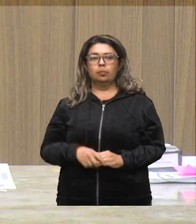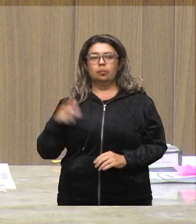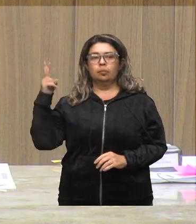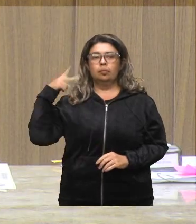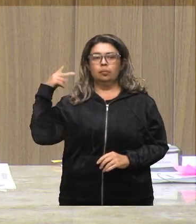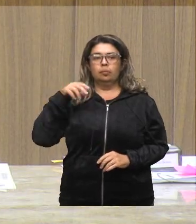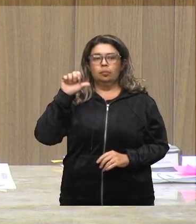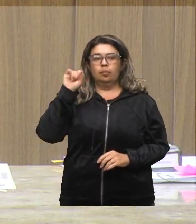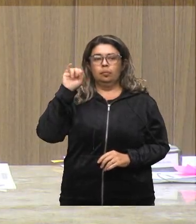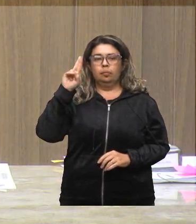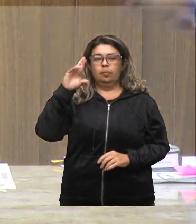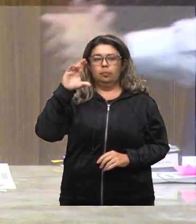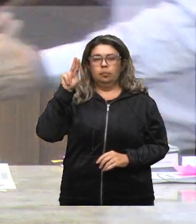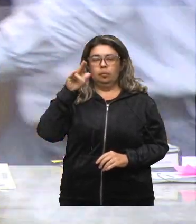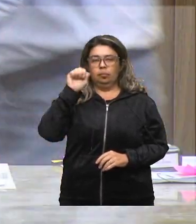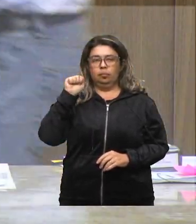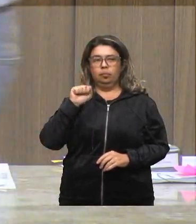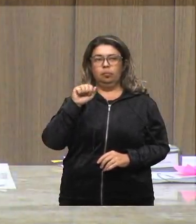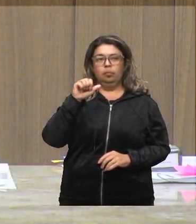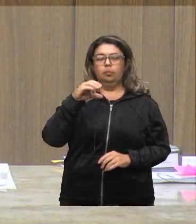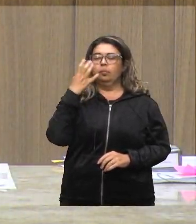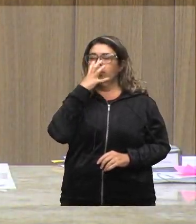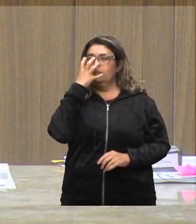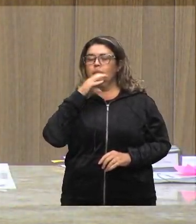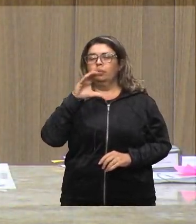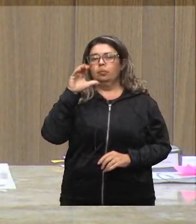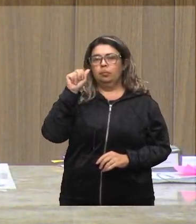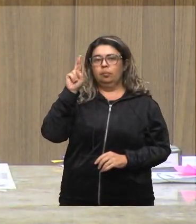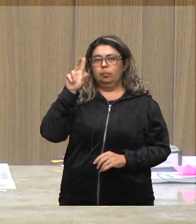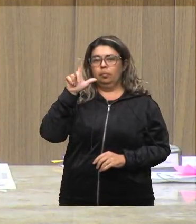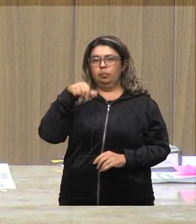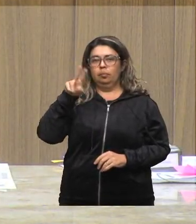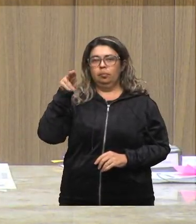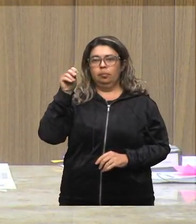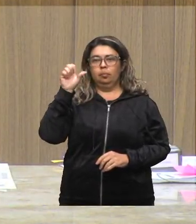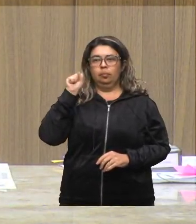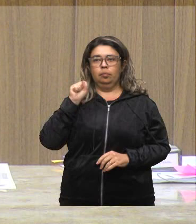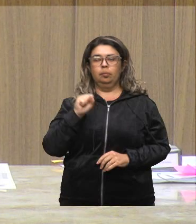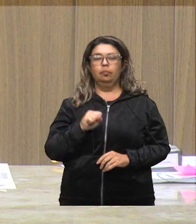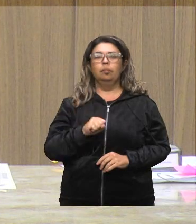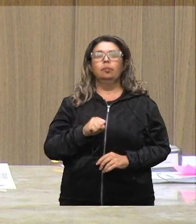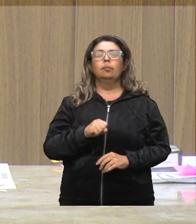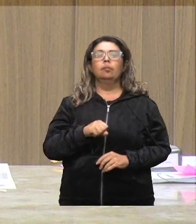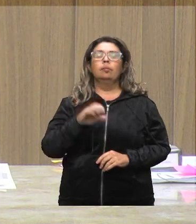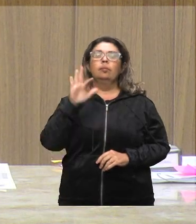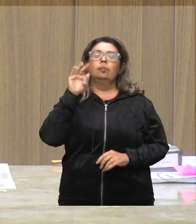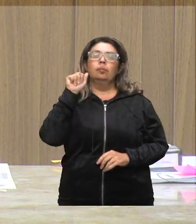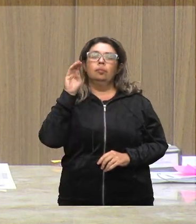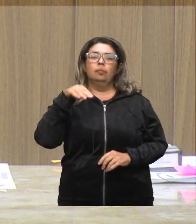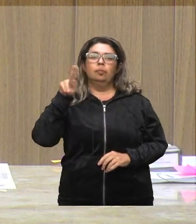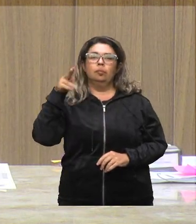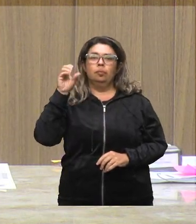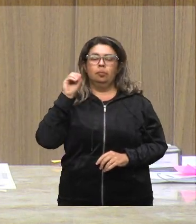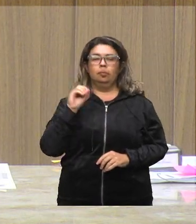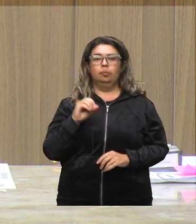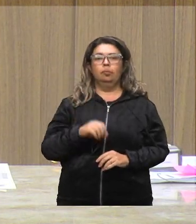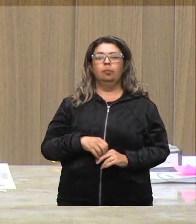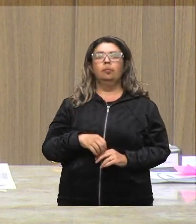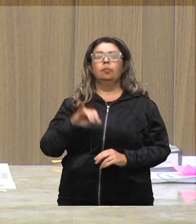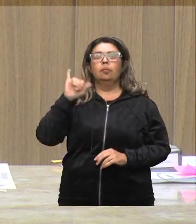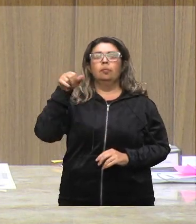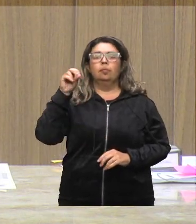vereador Fernando Cirque, Alexandre Cachorrão, Carlinhos Zé Gotinha, Fabinho Alerta Verbal, Gerson Alves, Jonas